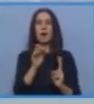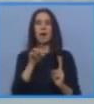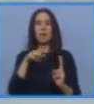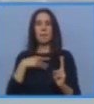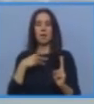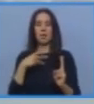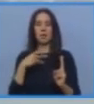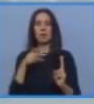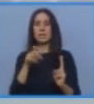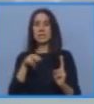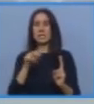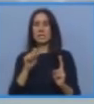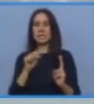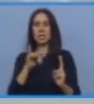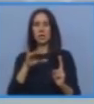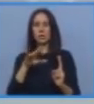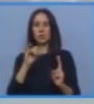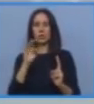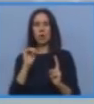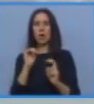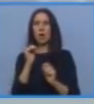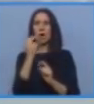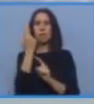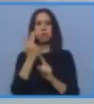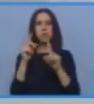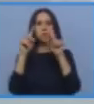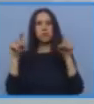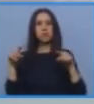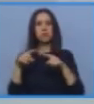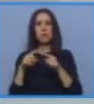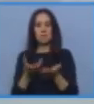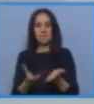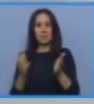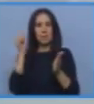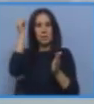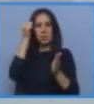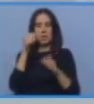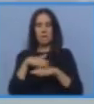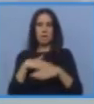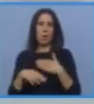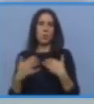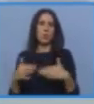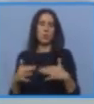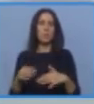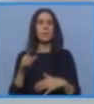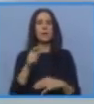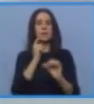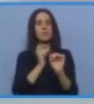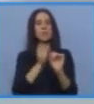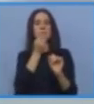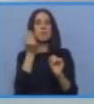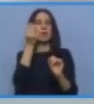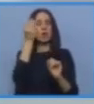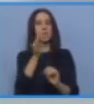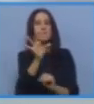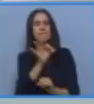mão naqueles vitrais todos, no batistério, que é uma obra-prima, e até os melhores escultores,